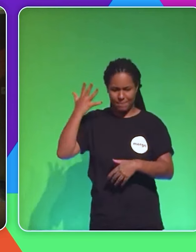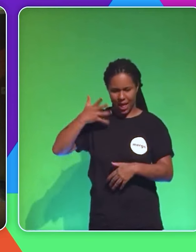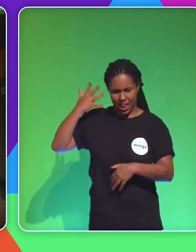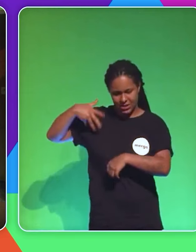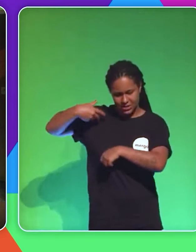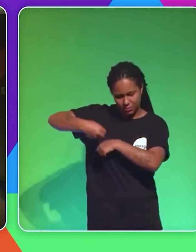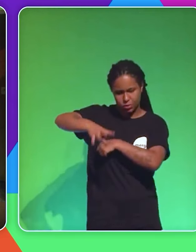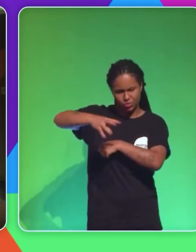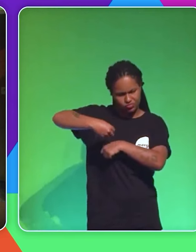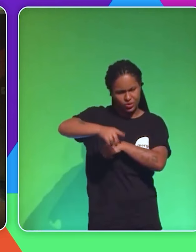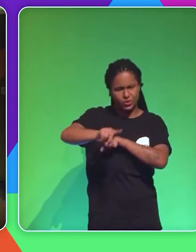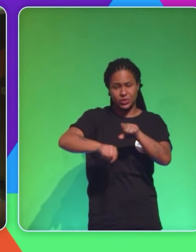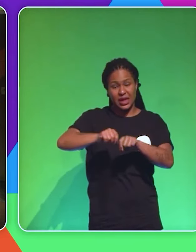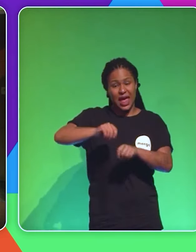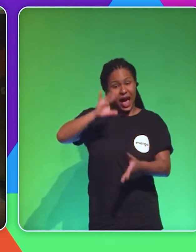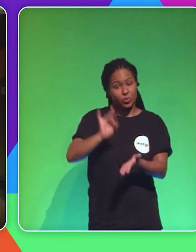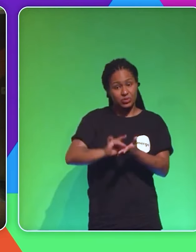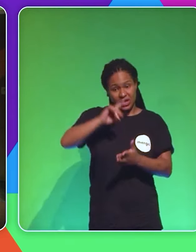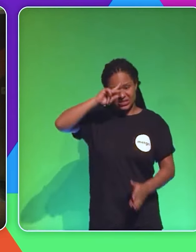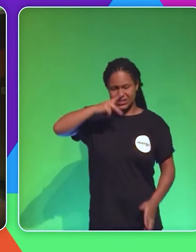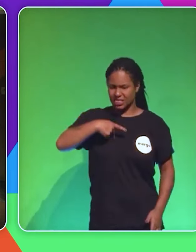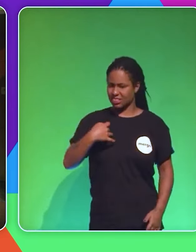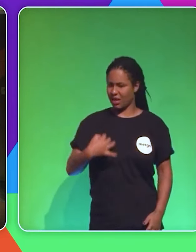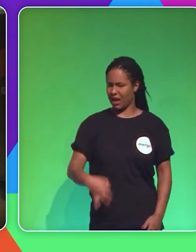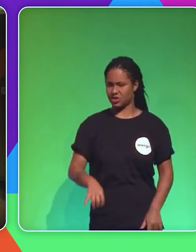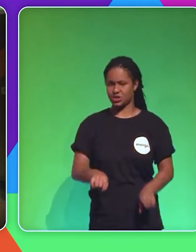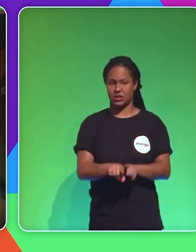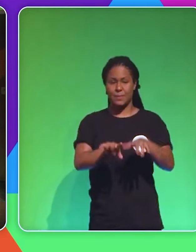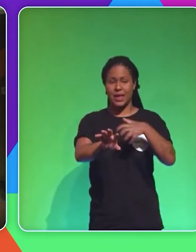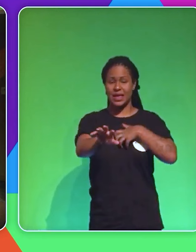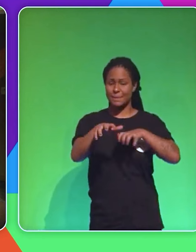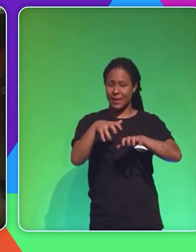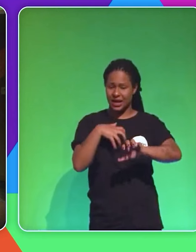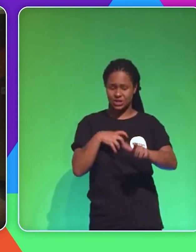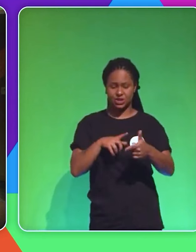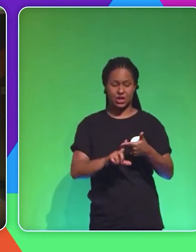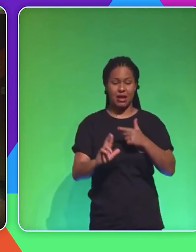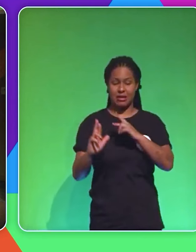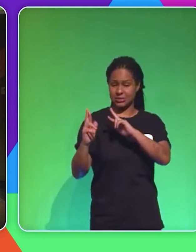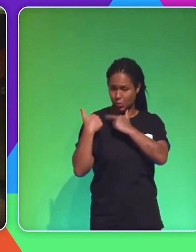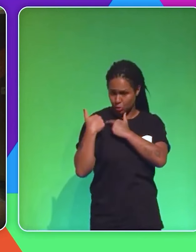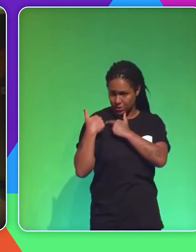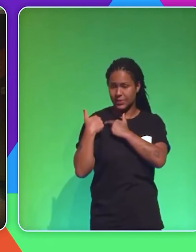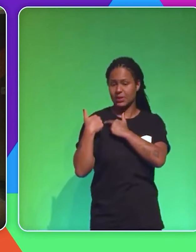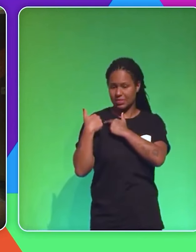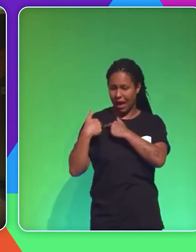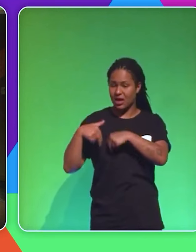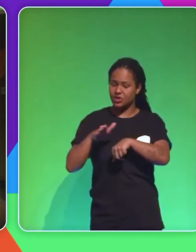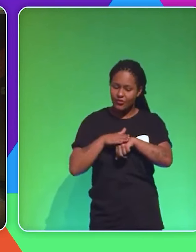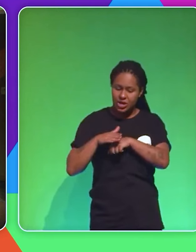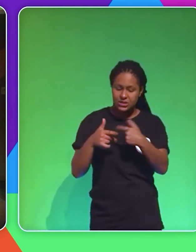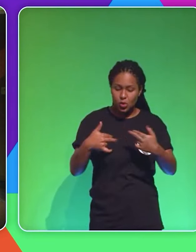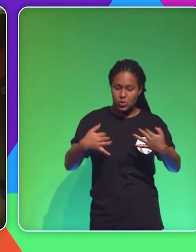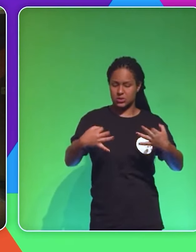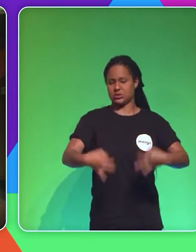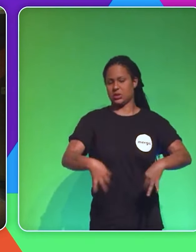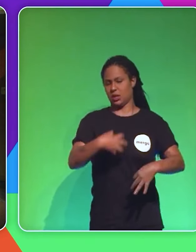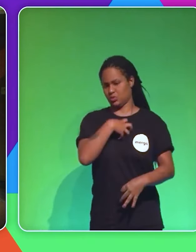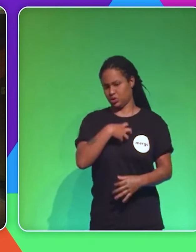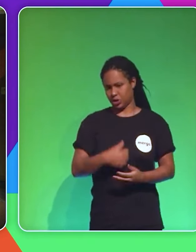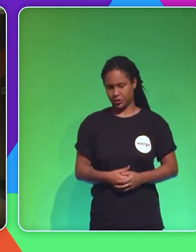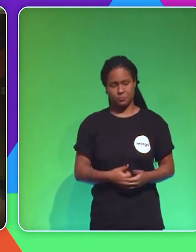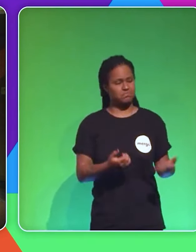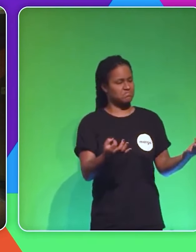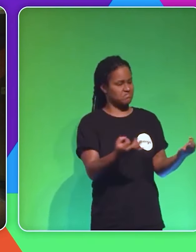palestra aí é ter autenticidade ter empatia ter responsabilidade para fazer as coisas da maneira certa